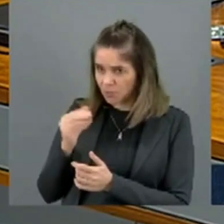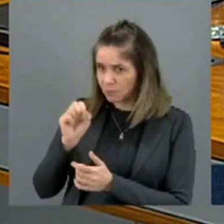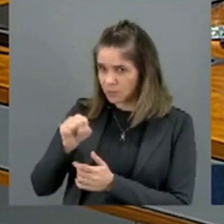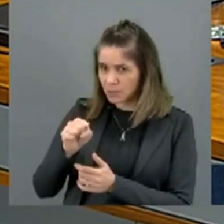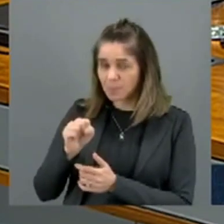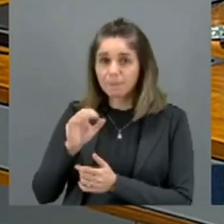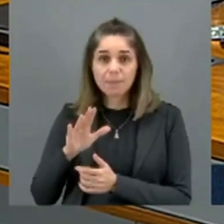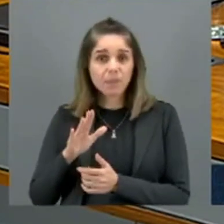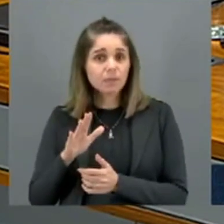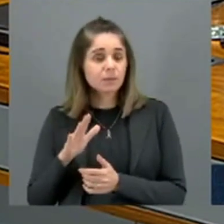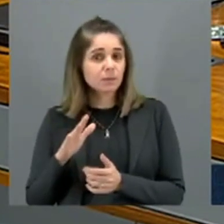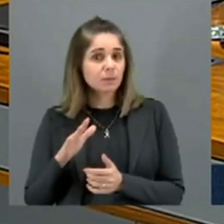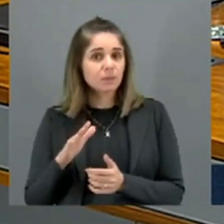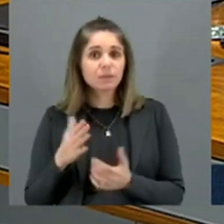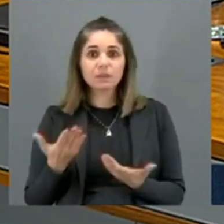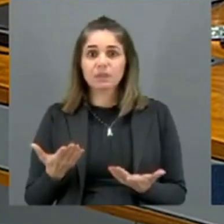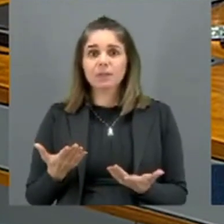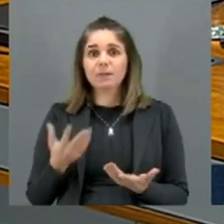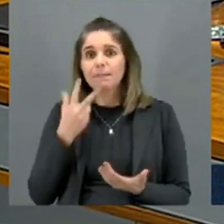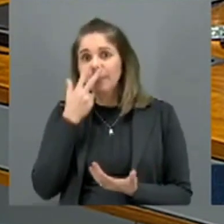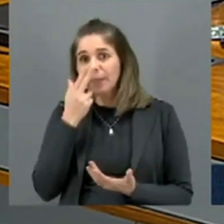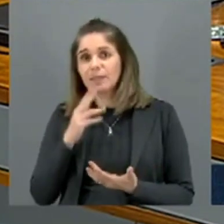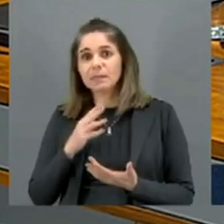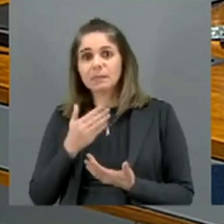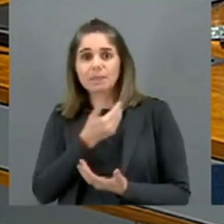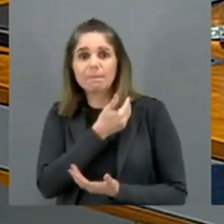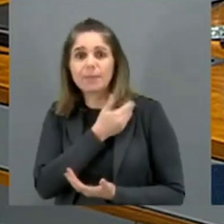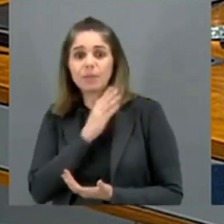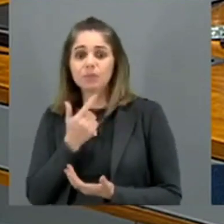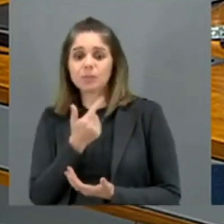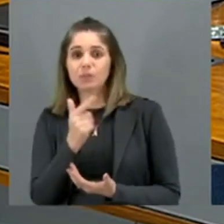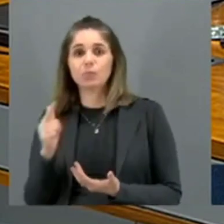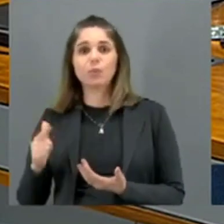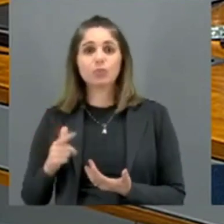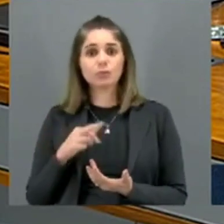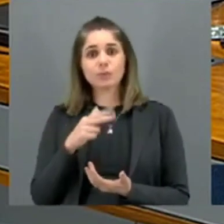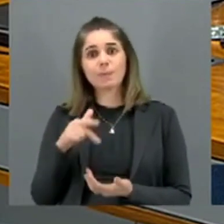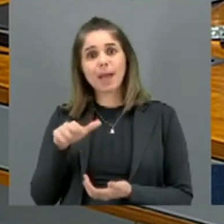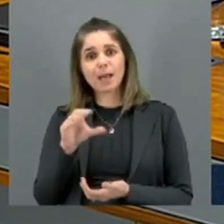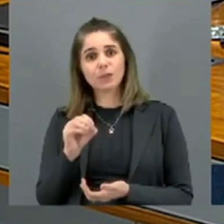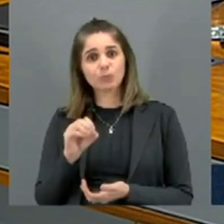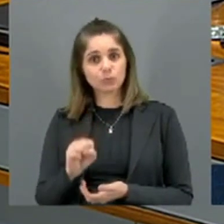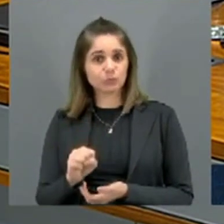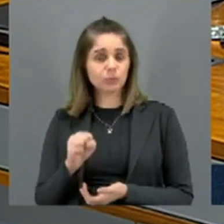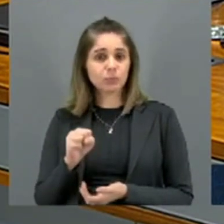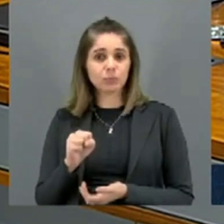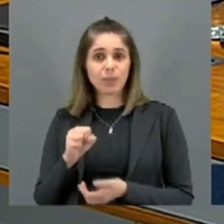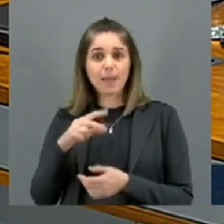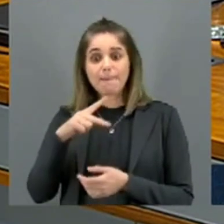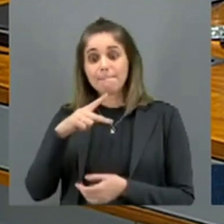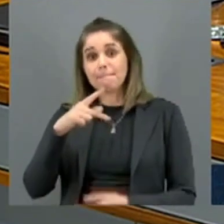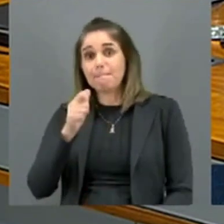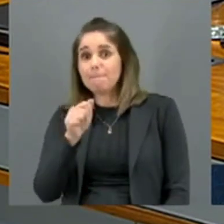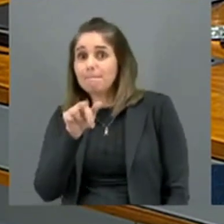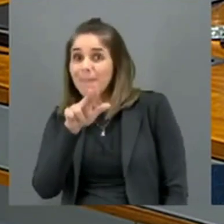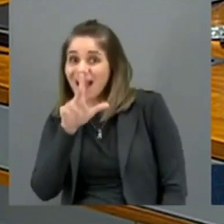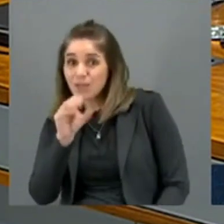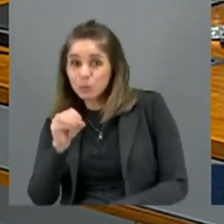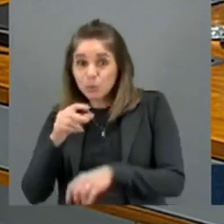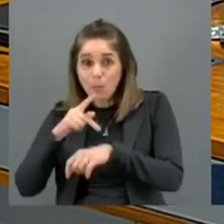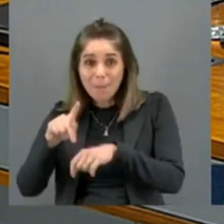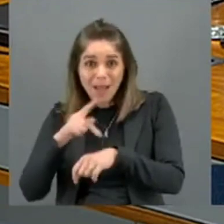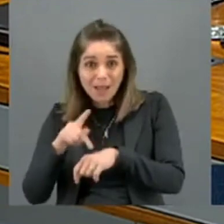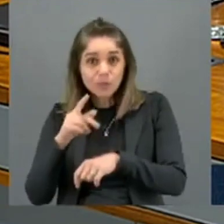favorável, acaba discriminando. Hoje, neste país, ser pardo, você se autodeclarar